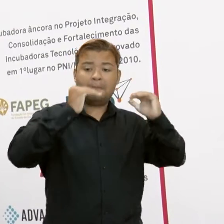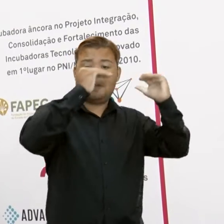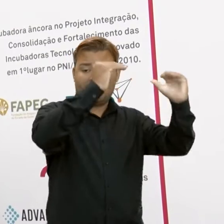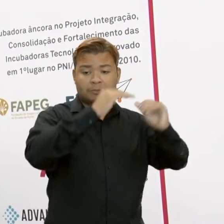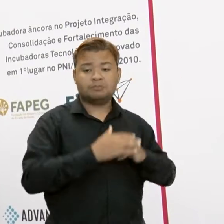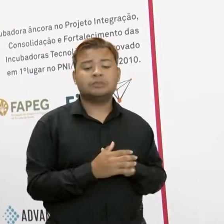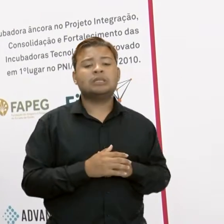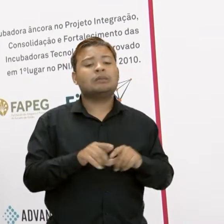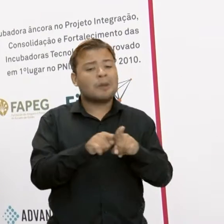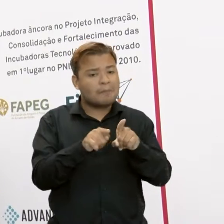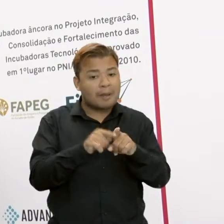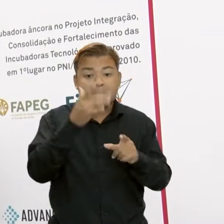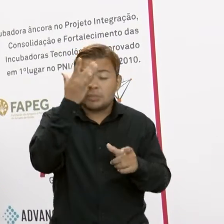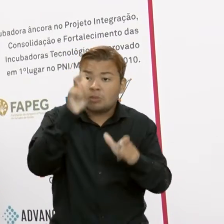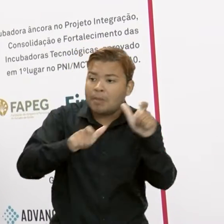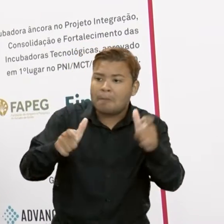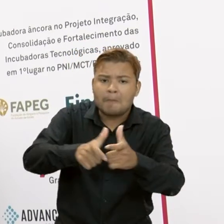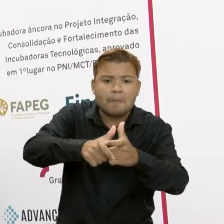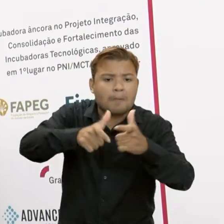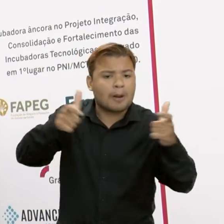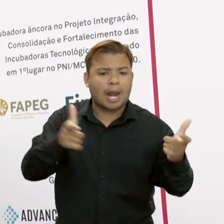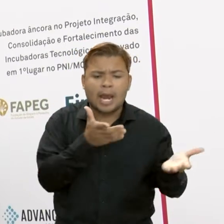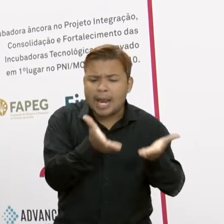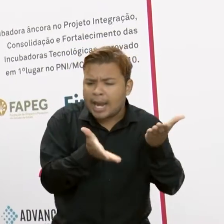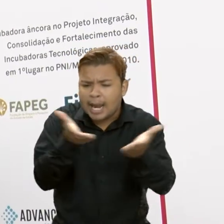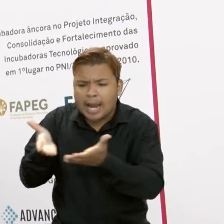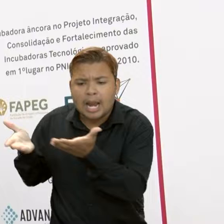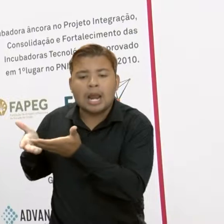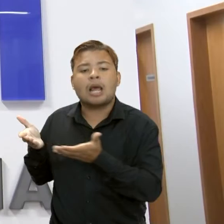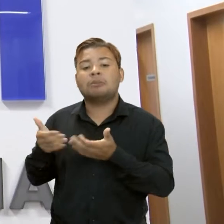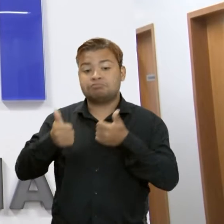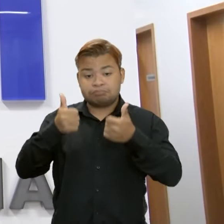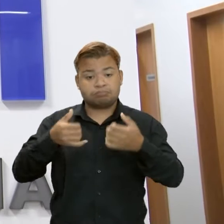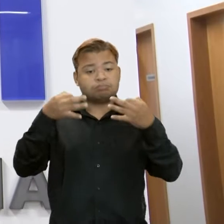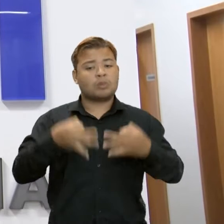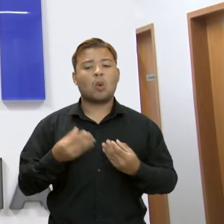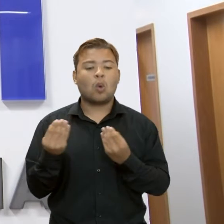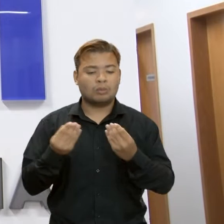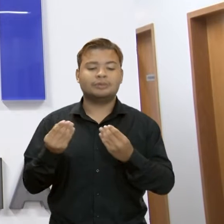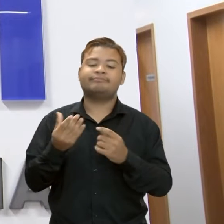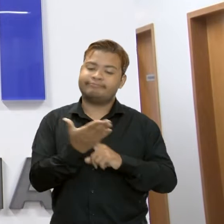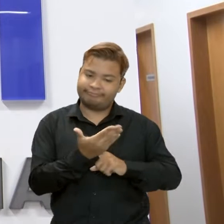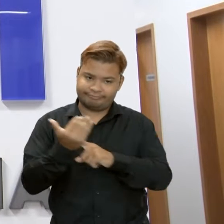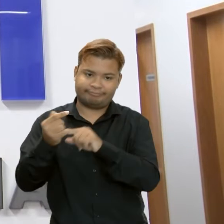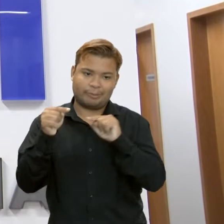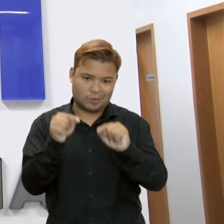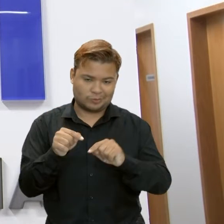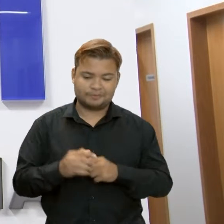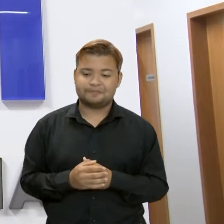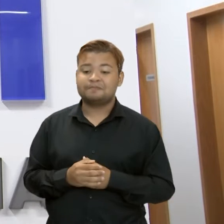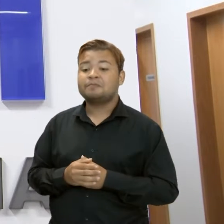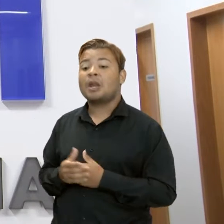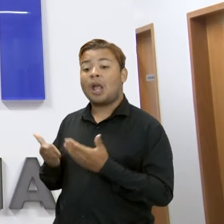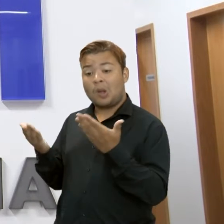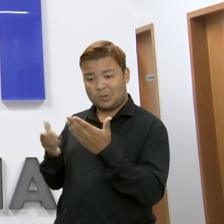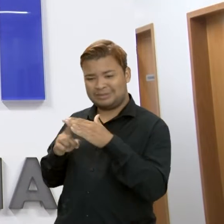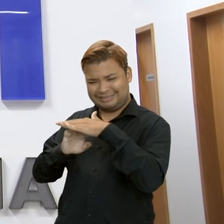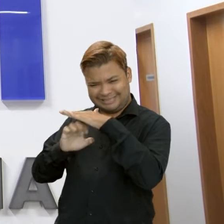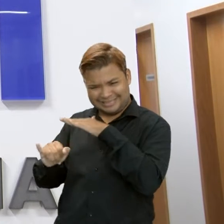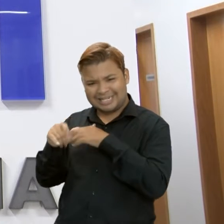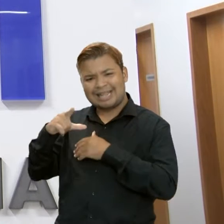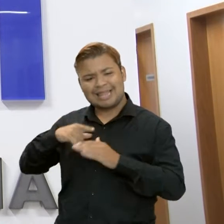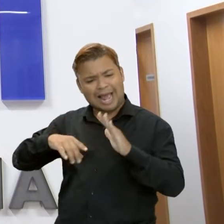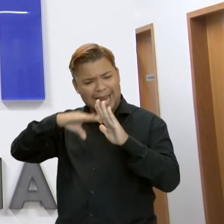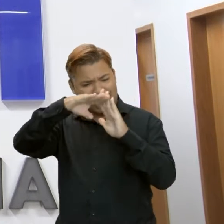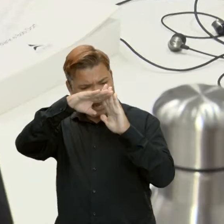mais pessoas de uma forma eficiente por meio da tecnologia. E agora essa startup está aí entre as 100